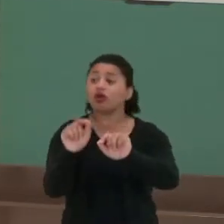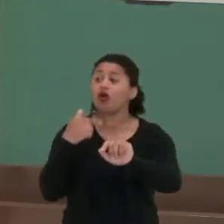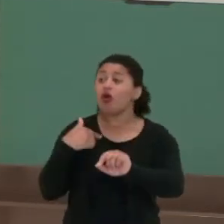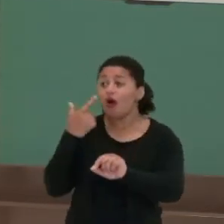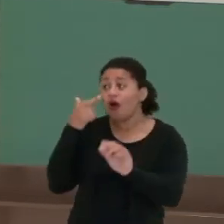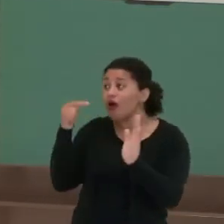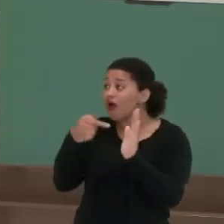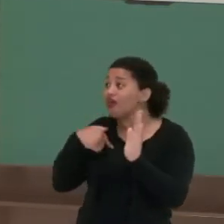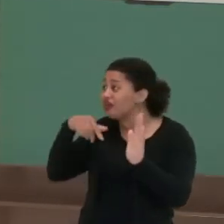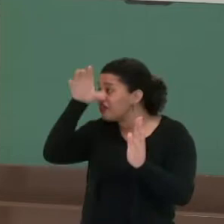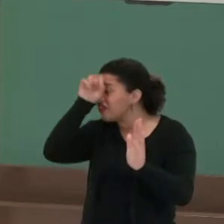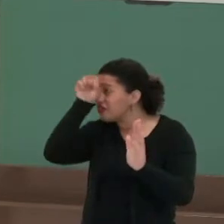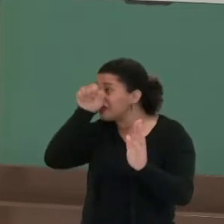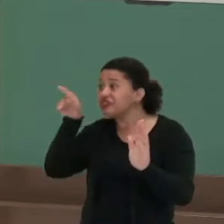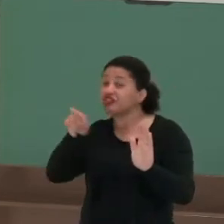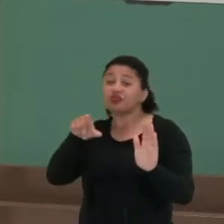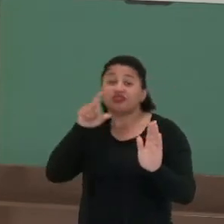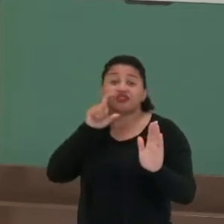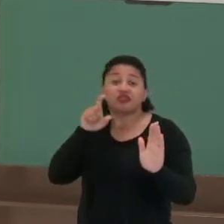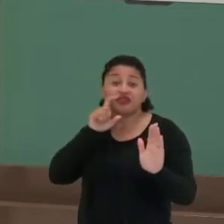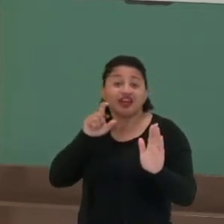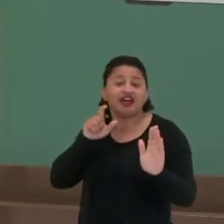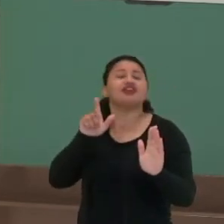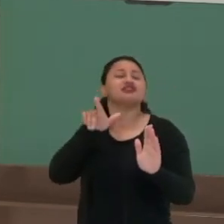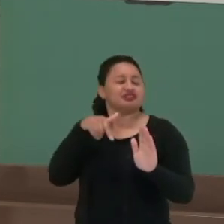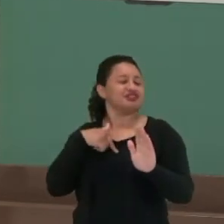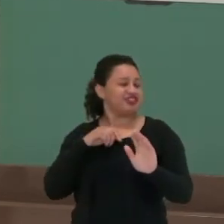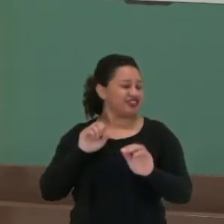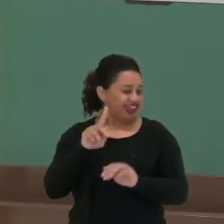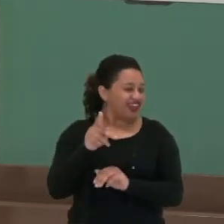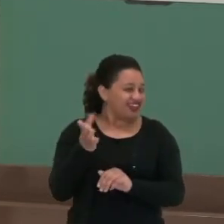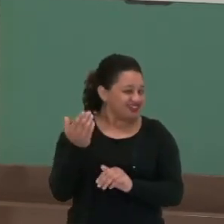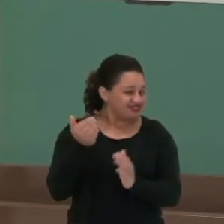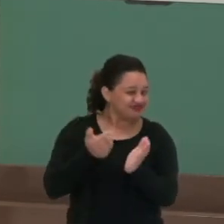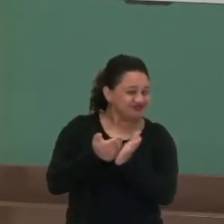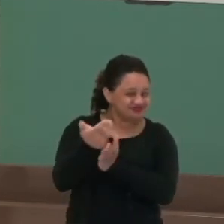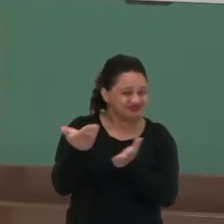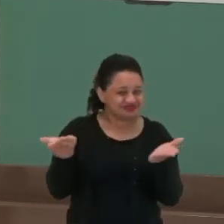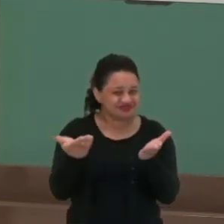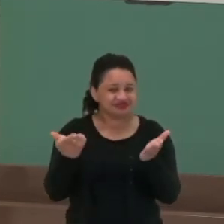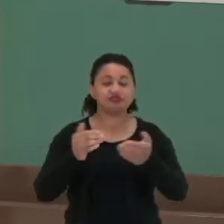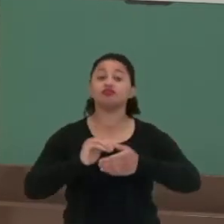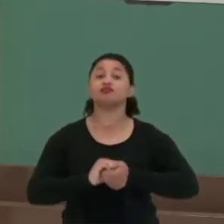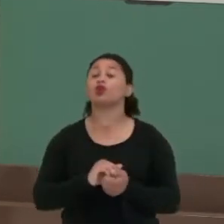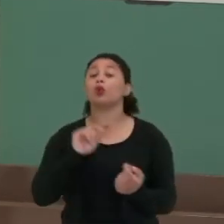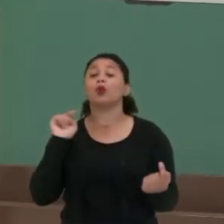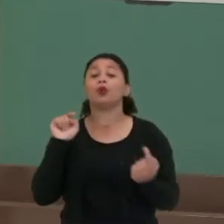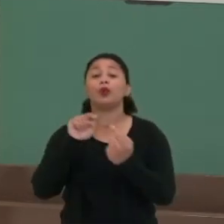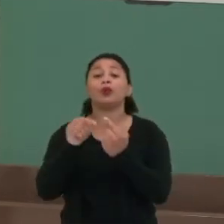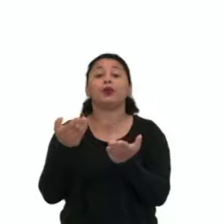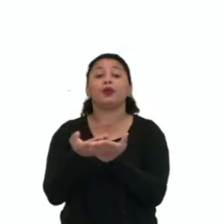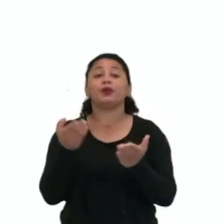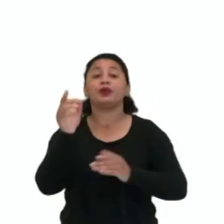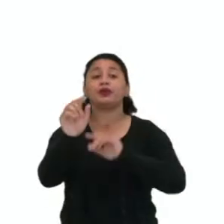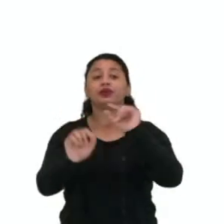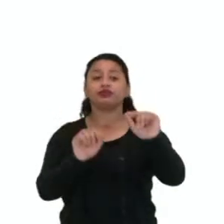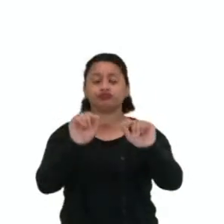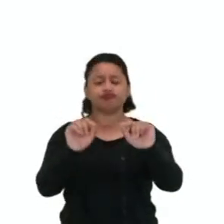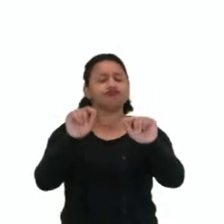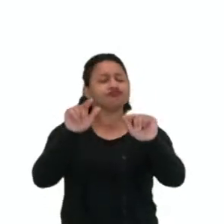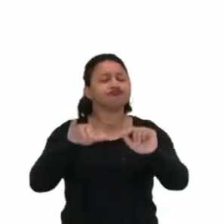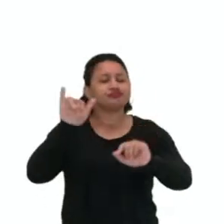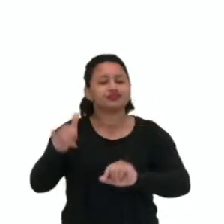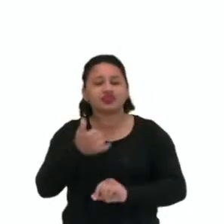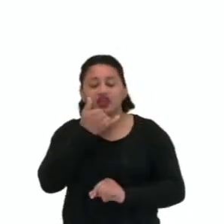aprendendo aqui com o professor Fabiano no Aula Paraná. Então vamos lá? Qual é o objetivo da aula?